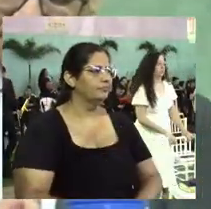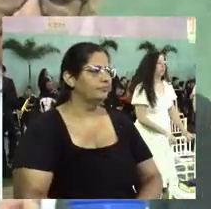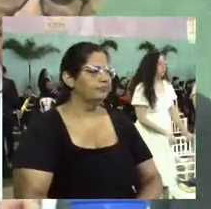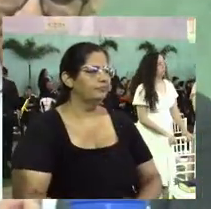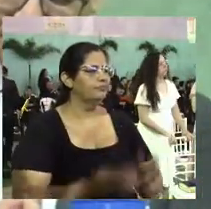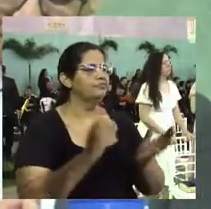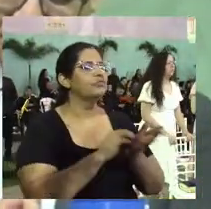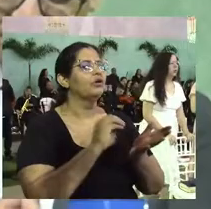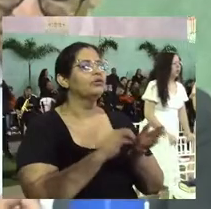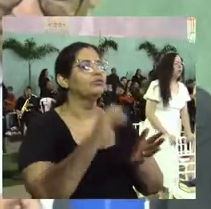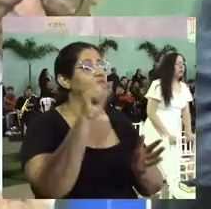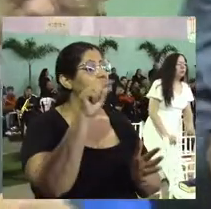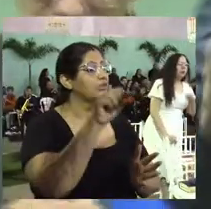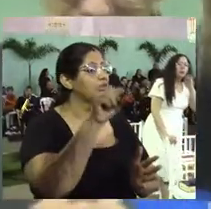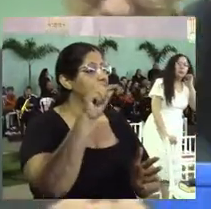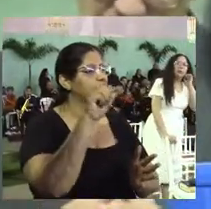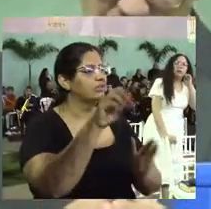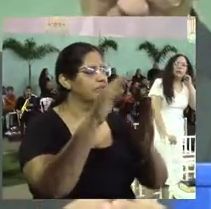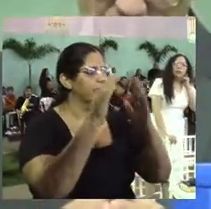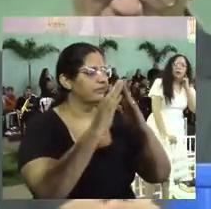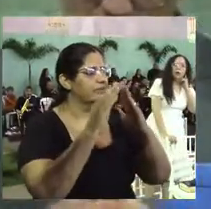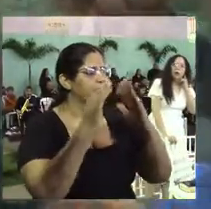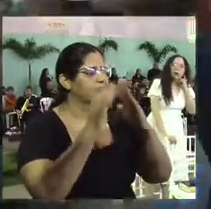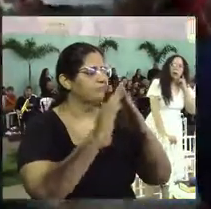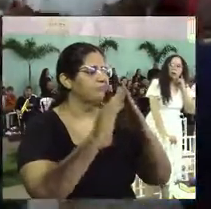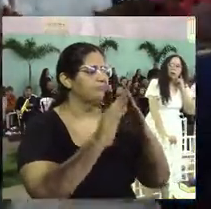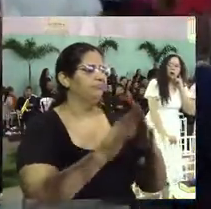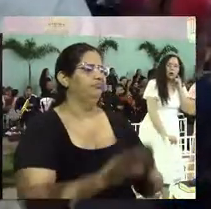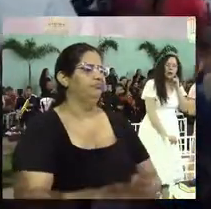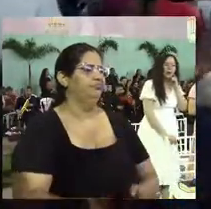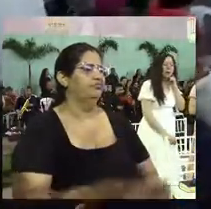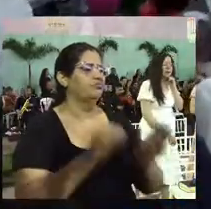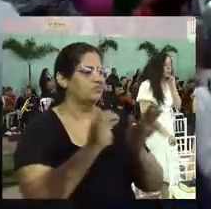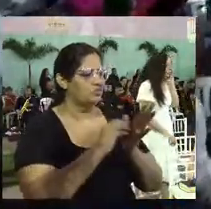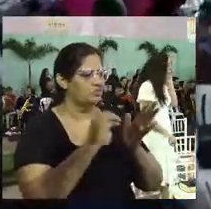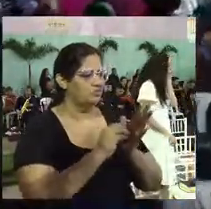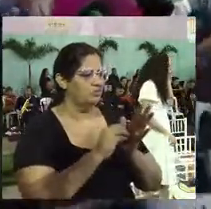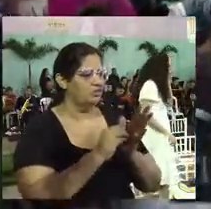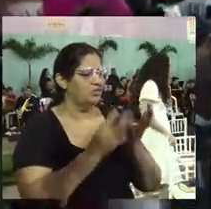falta você só falta você